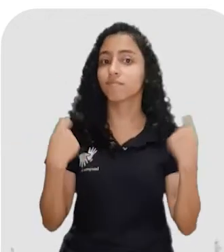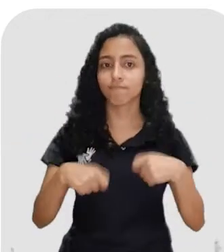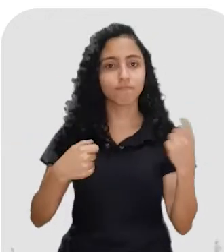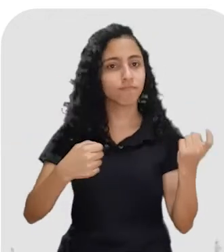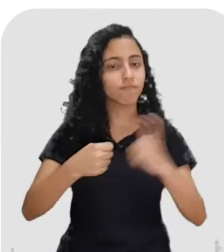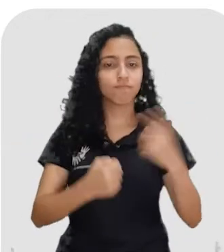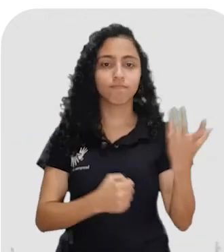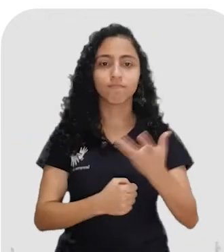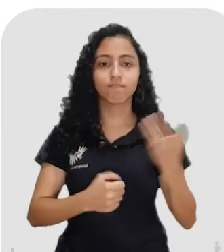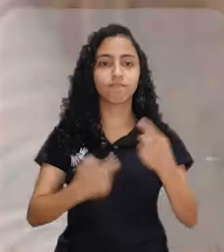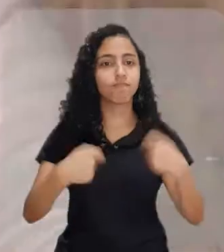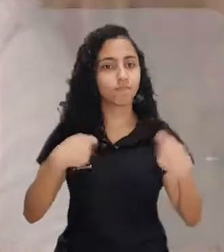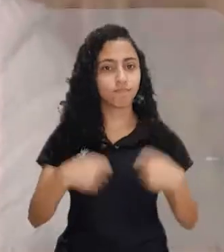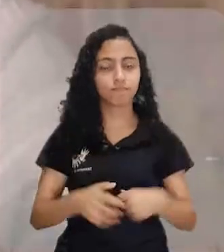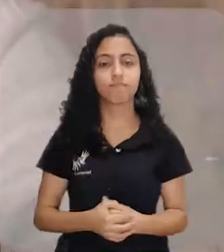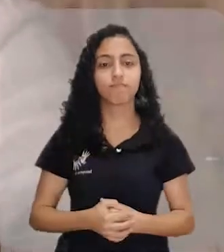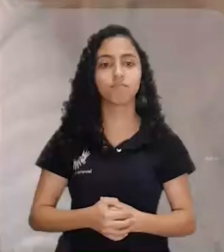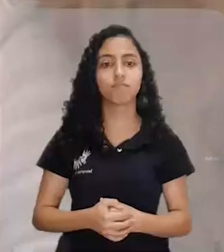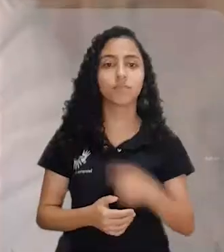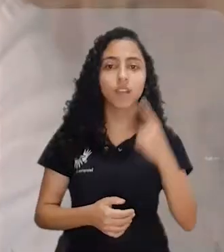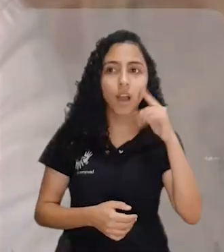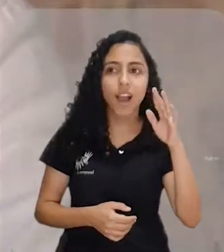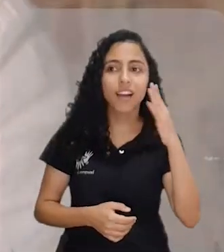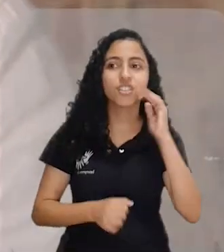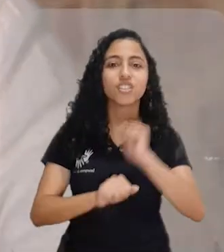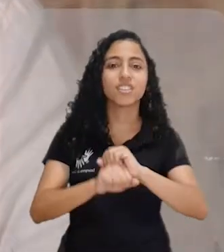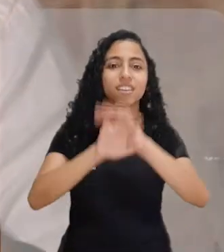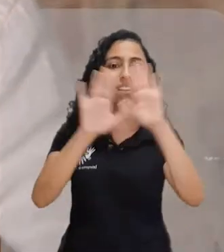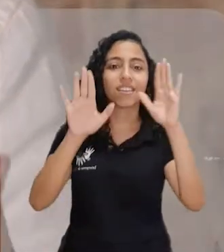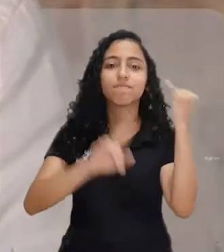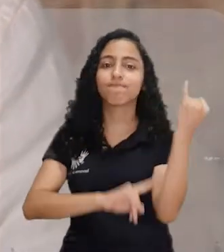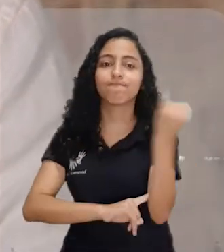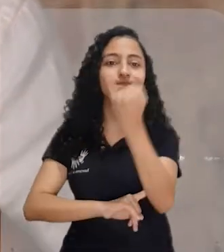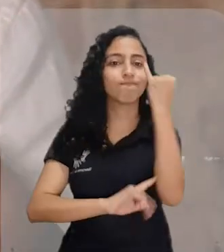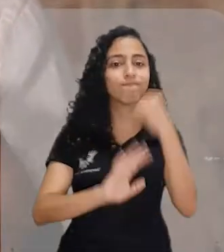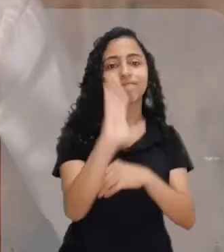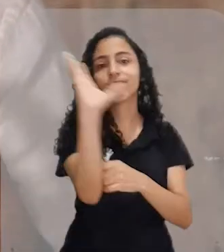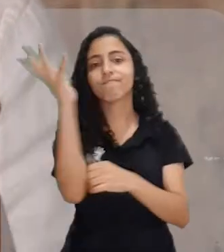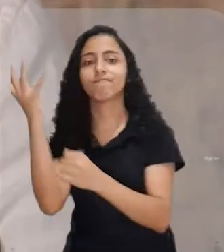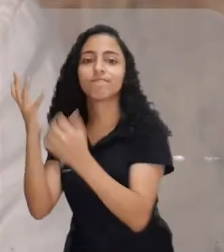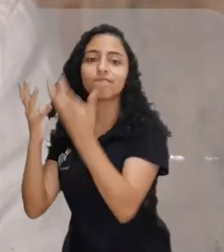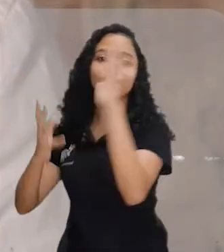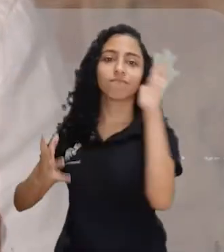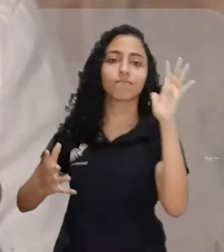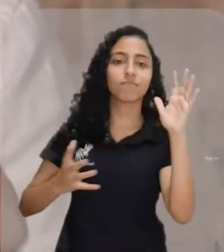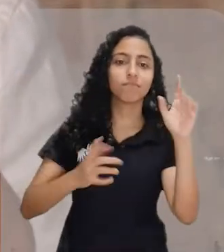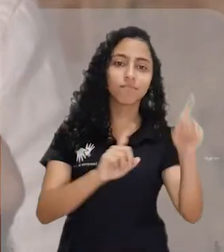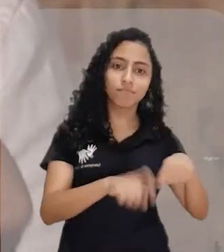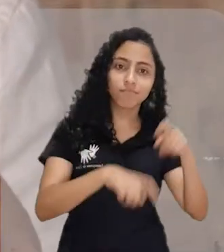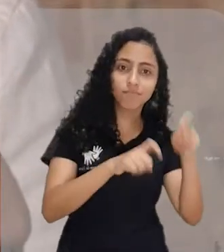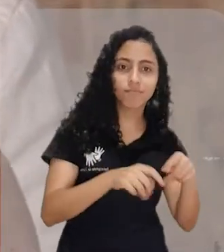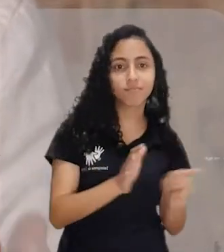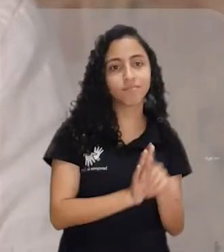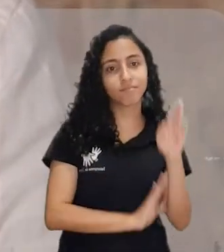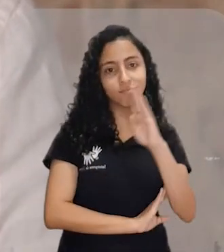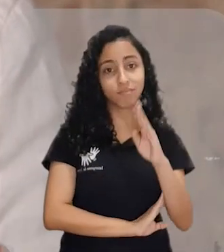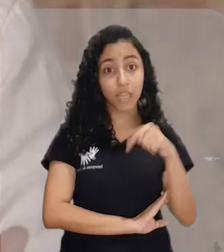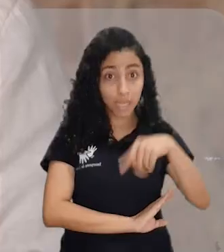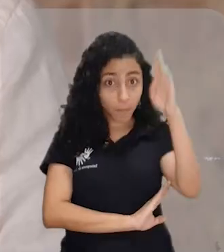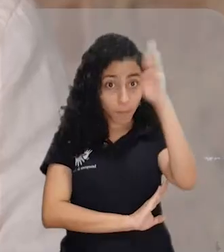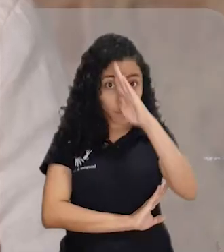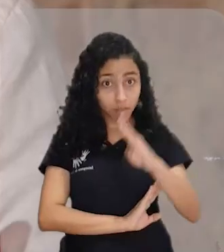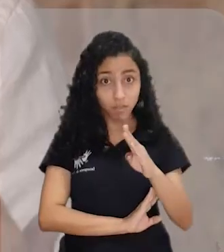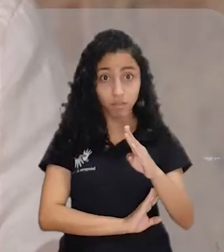de restauração muito grande. Então, isso dá uma ideia para a gente muito clara da importância dessas florestas para a produtividade agrícola.